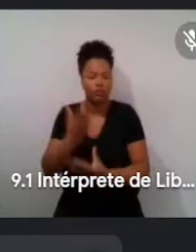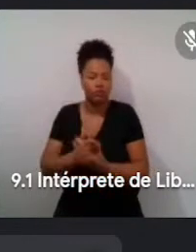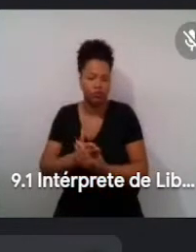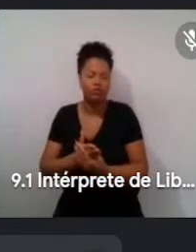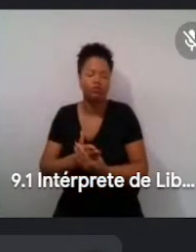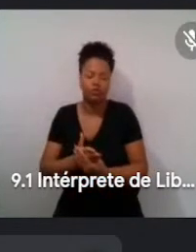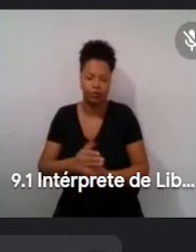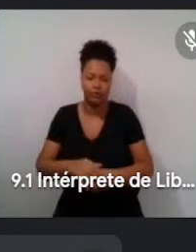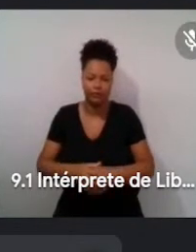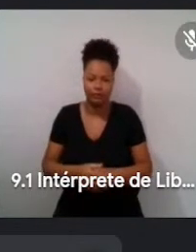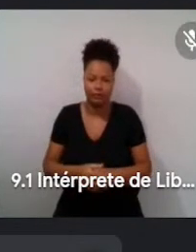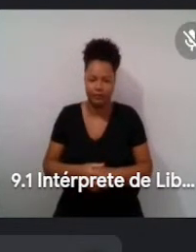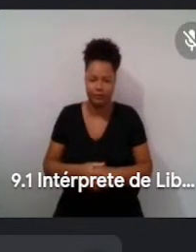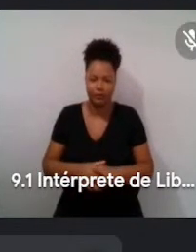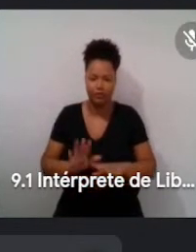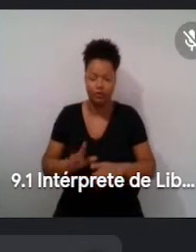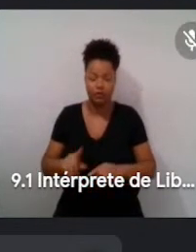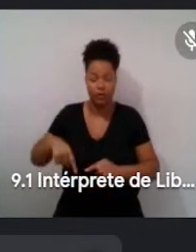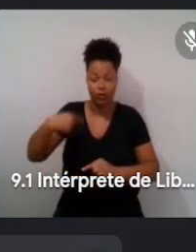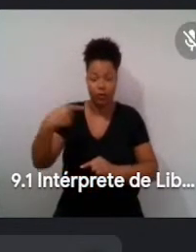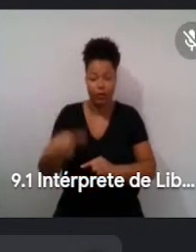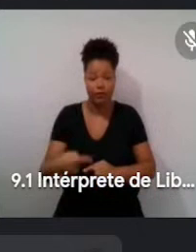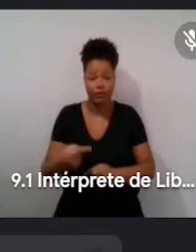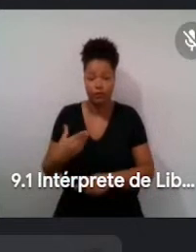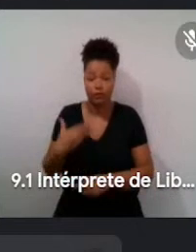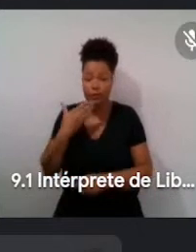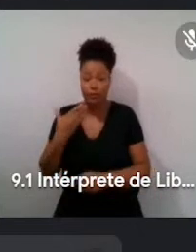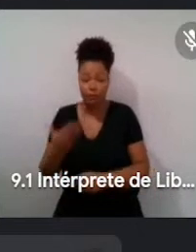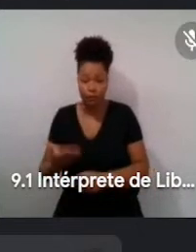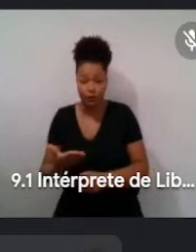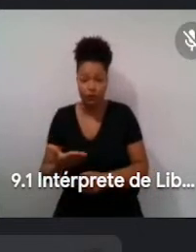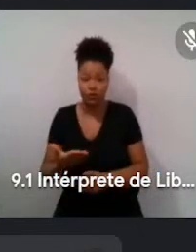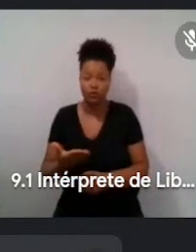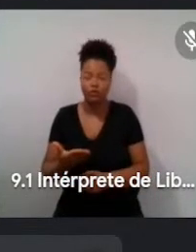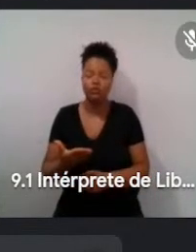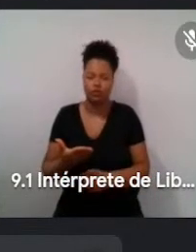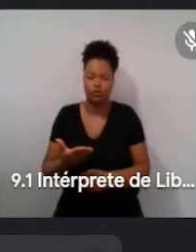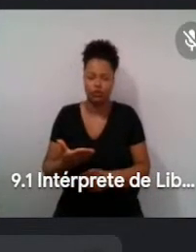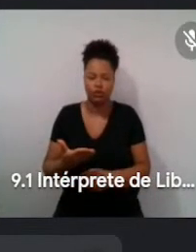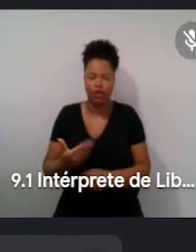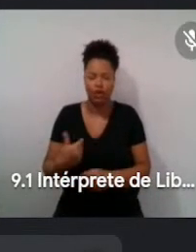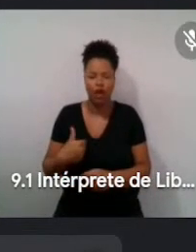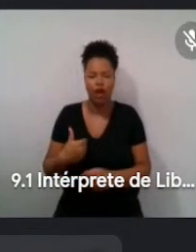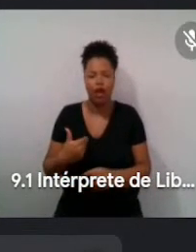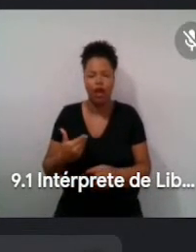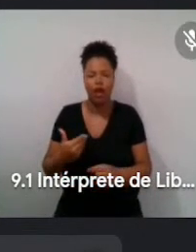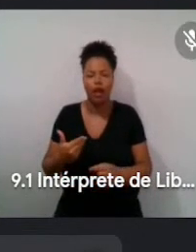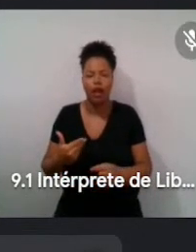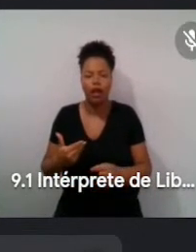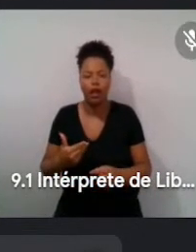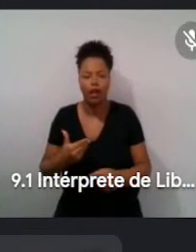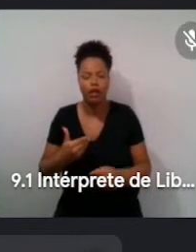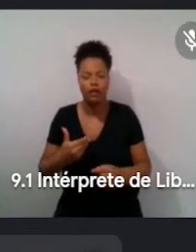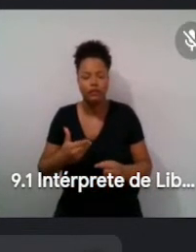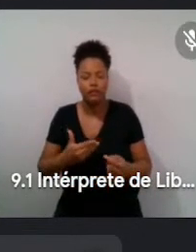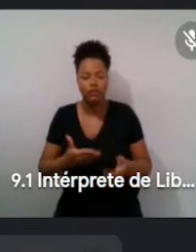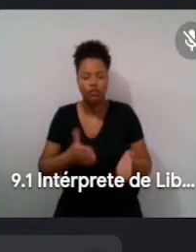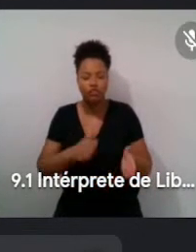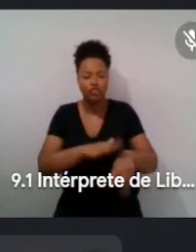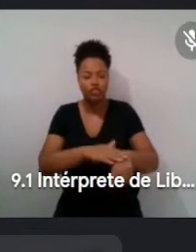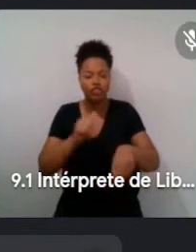deferida. Posteriormente, foi requerido que houvesse a intimação das empresas para que se manifestassem nesse